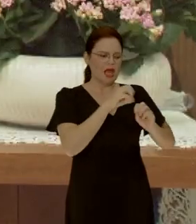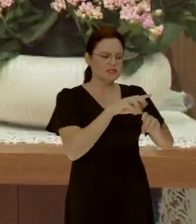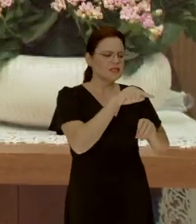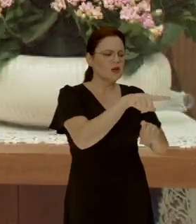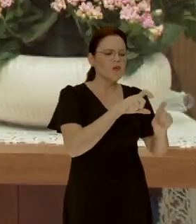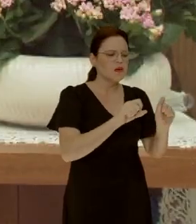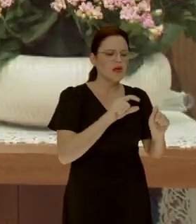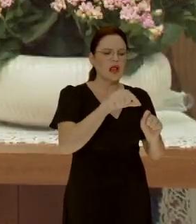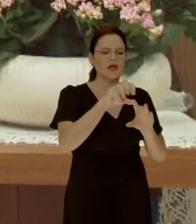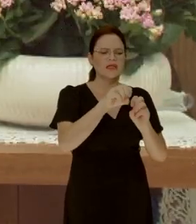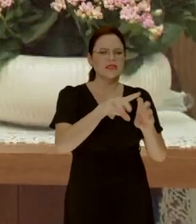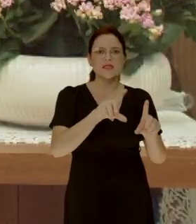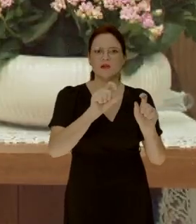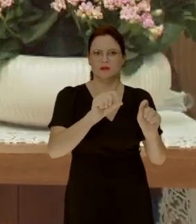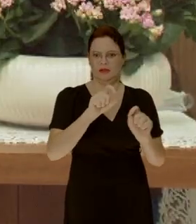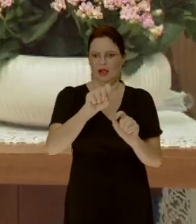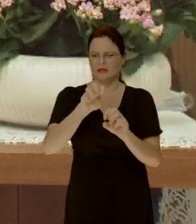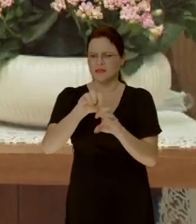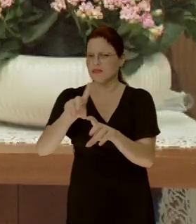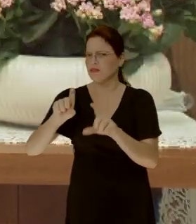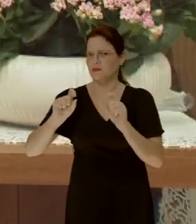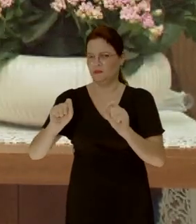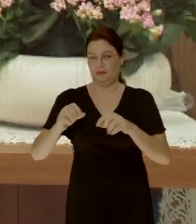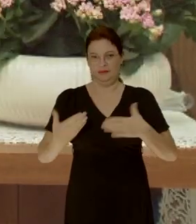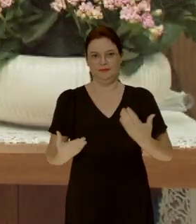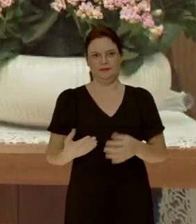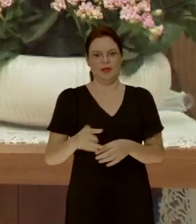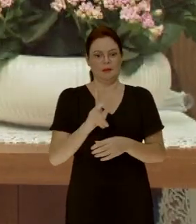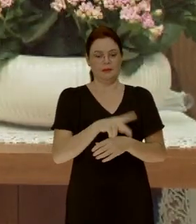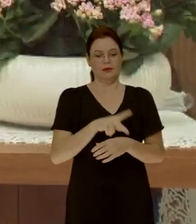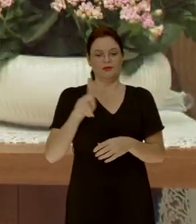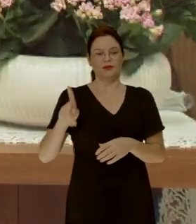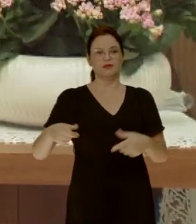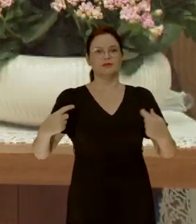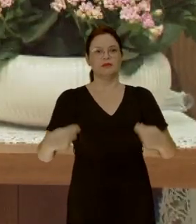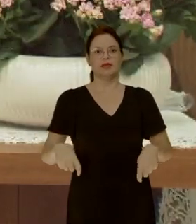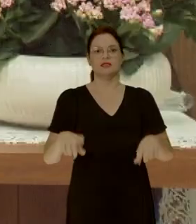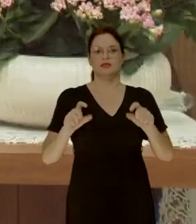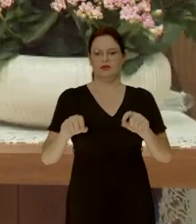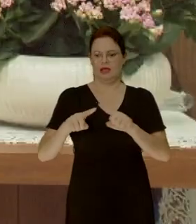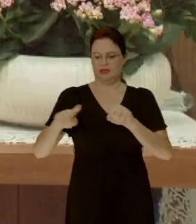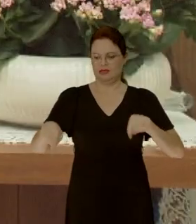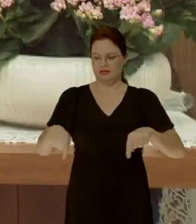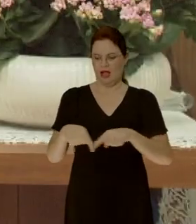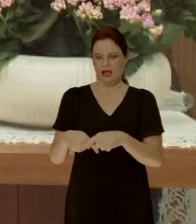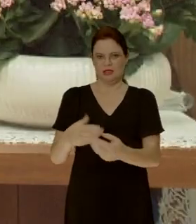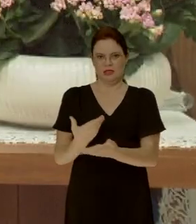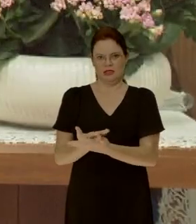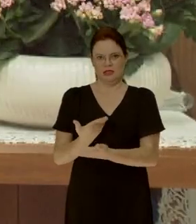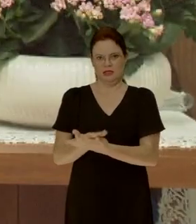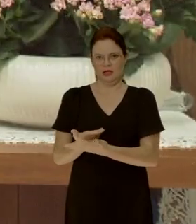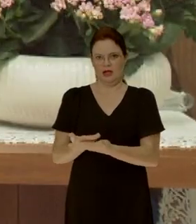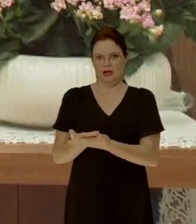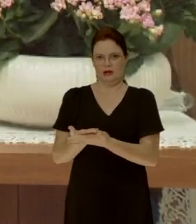ensino. Os professores deviam largar as suas salas de aula